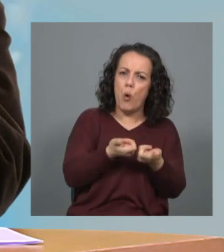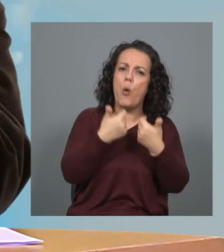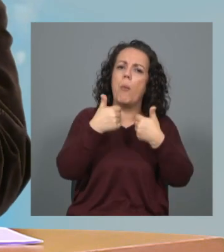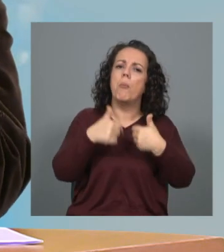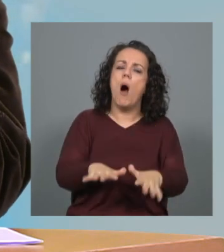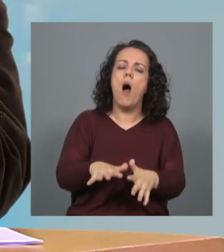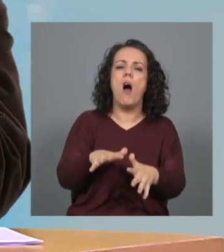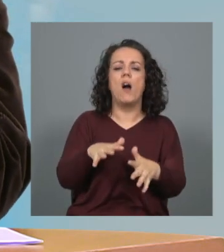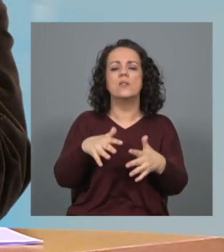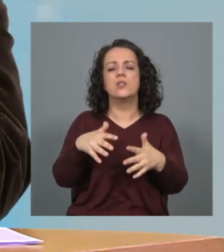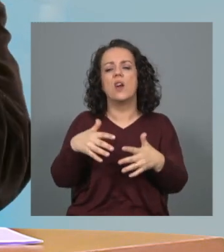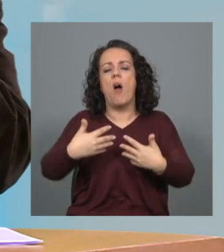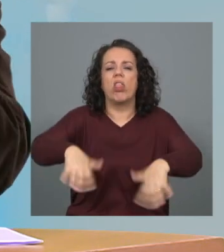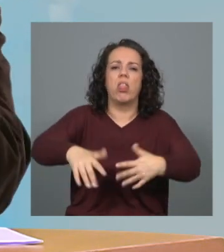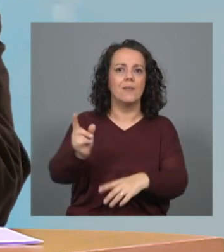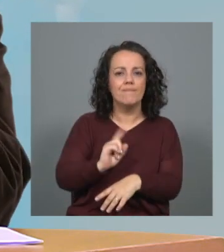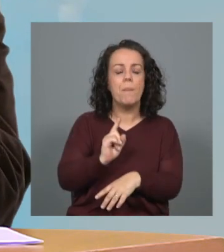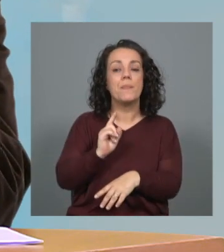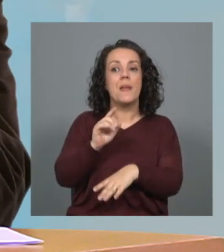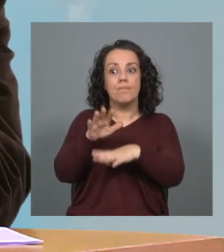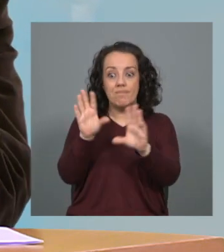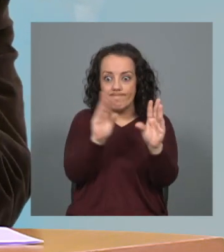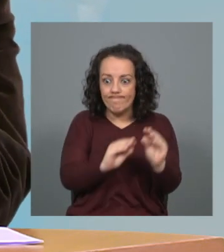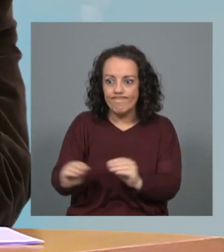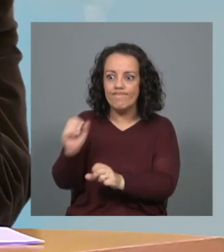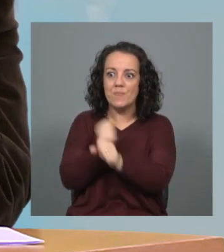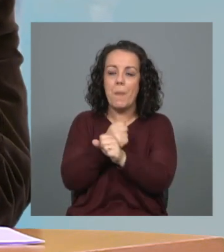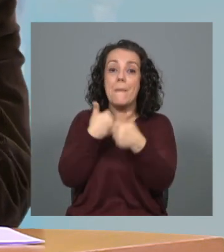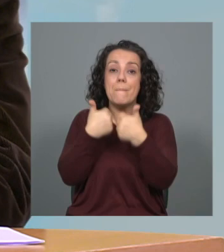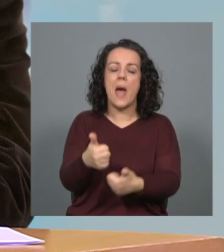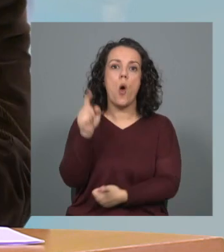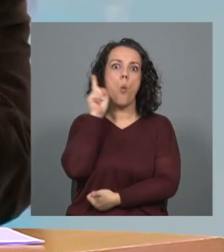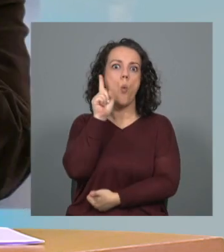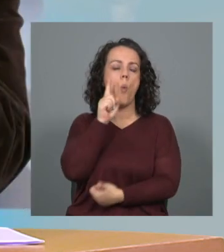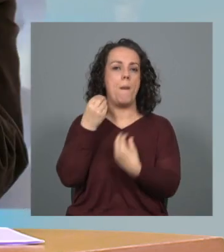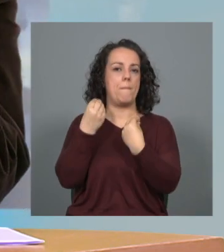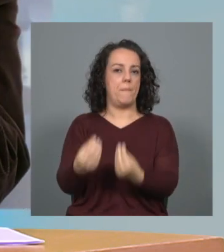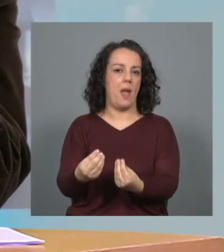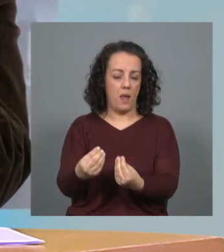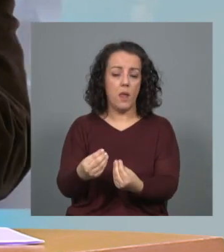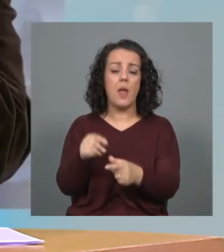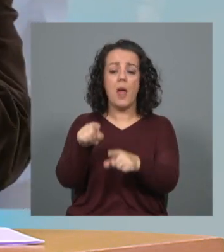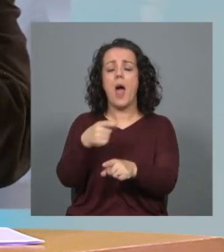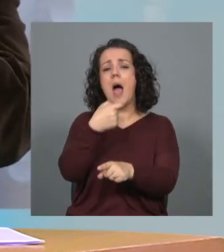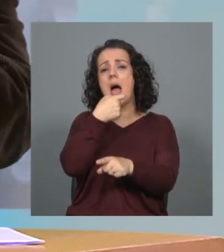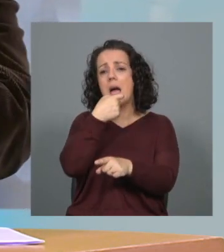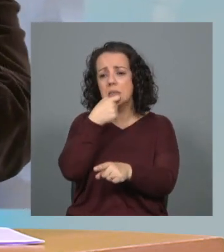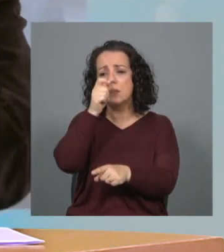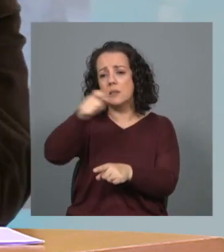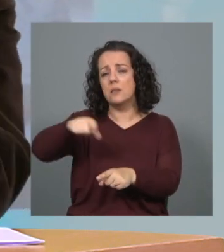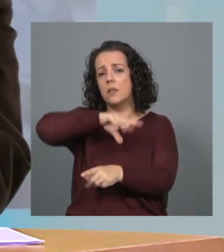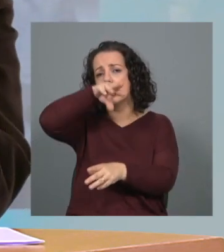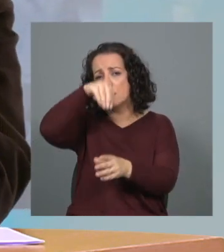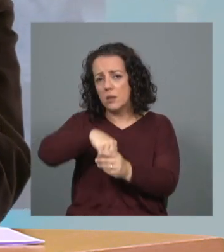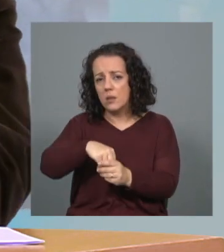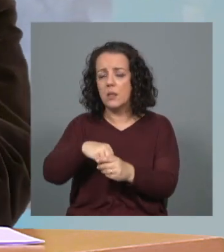de forma qualificada, digamos assim. E essa qualificação passa pelos agentes técnicos que intervêm